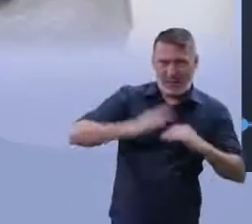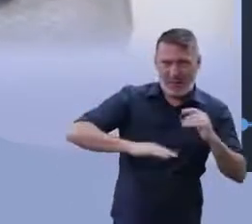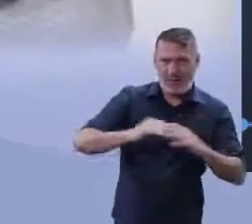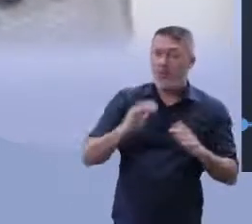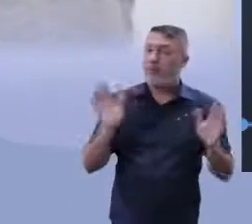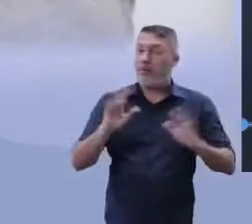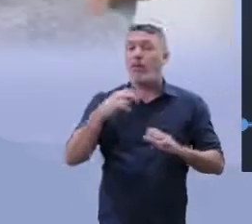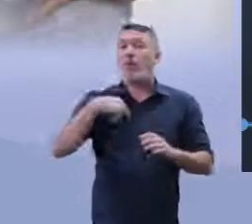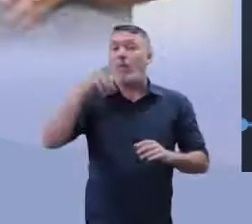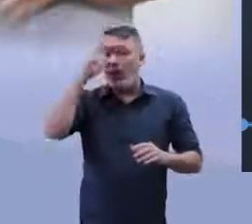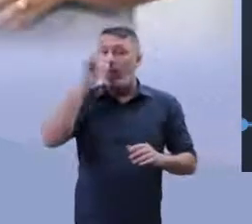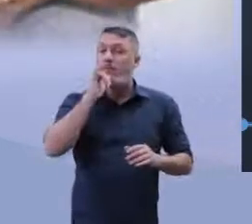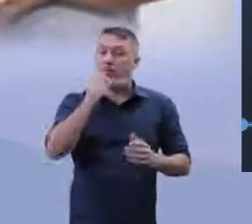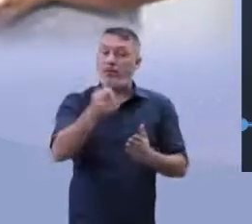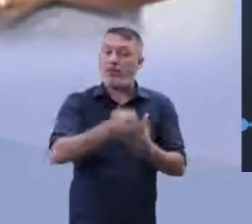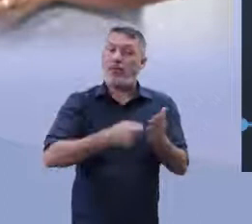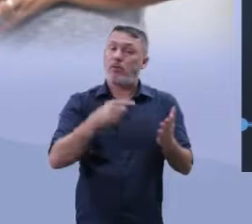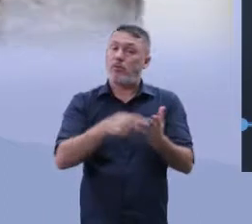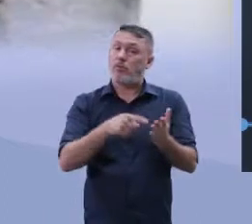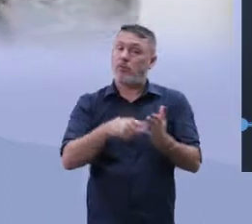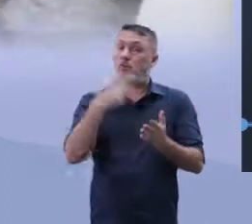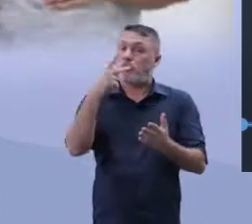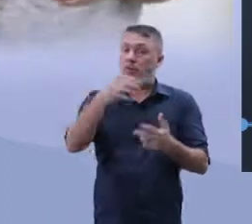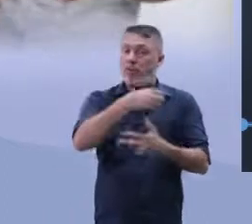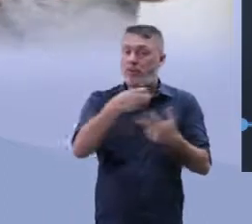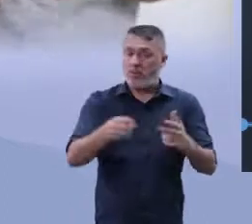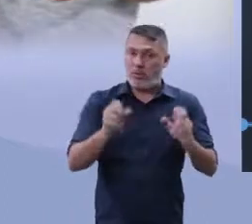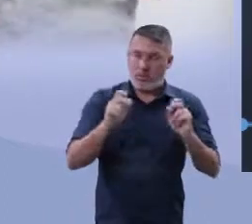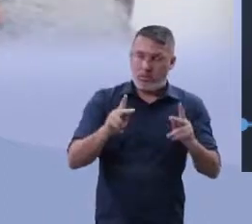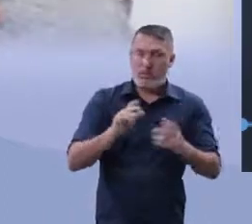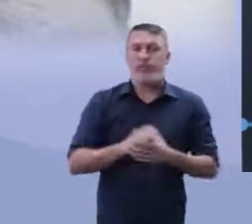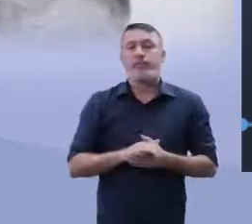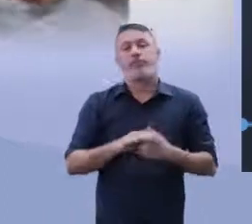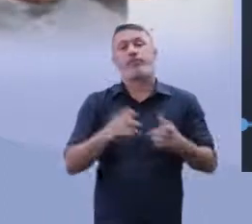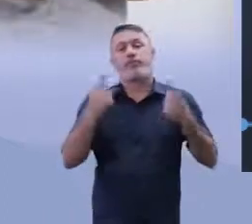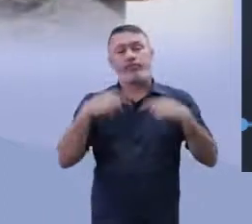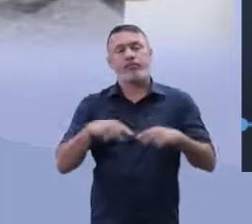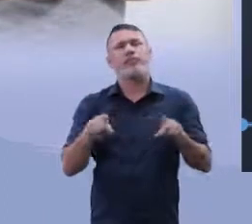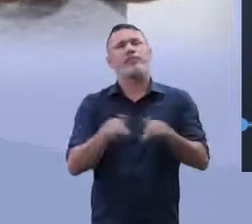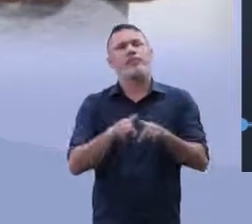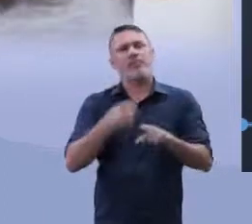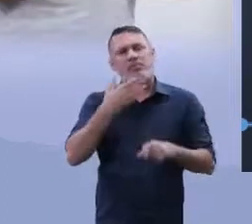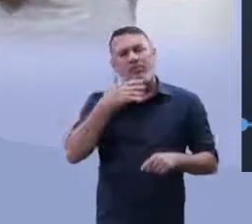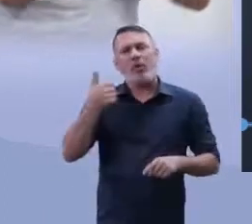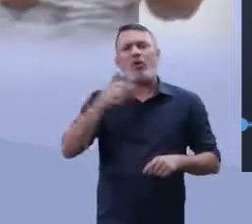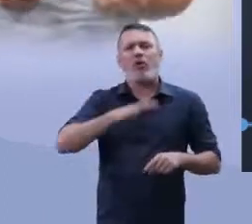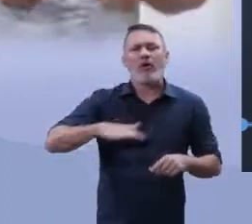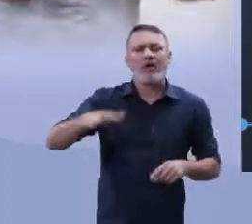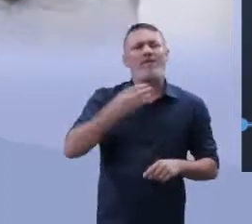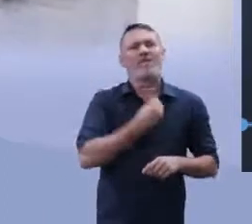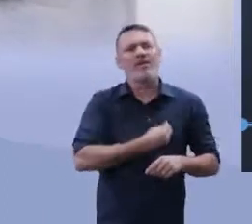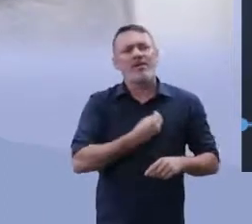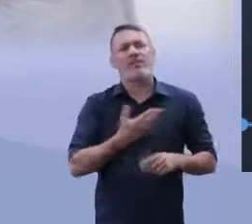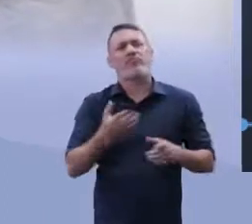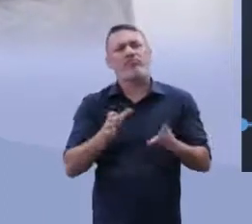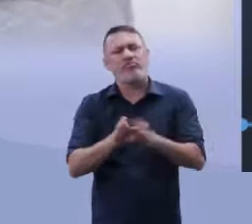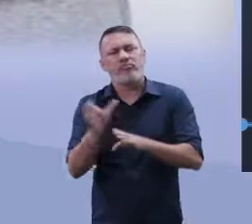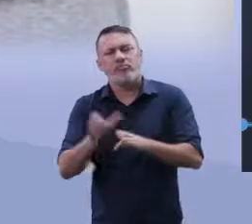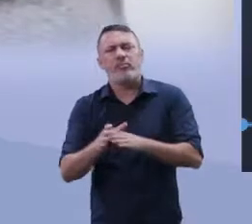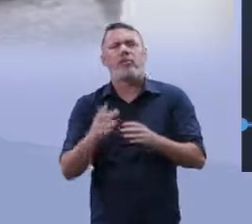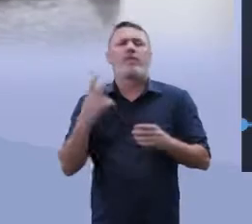resolver isso na prática. Estou falando na teoria. Estou falando isso com a sua redação. E melhorar as condições de vida, humanizar, né?